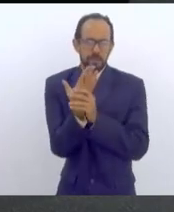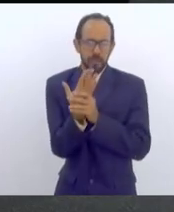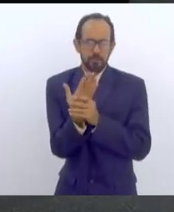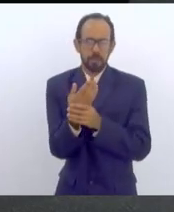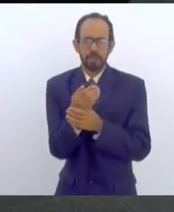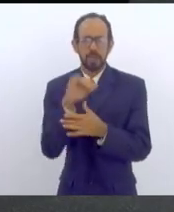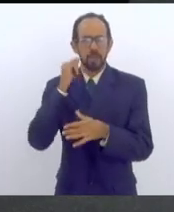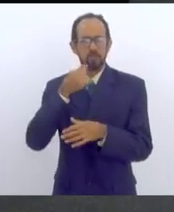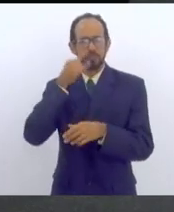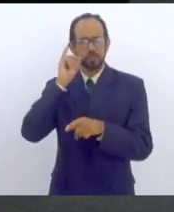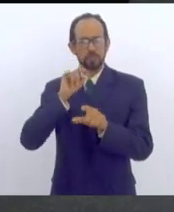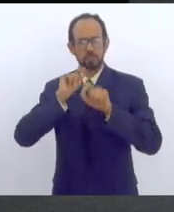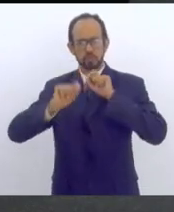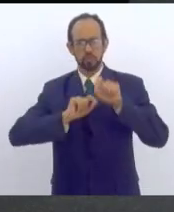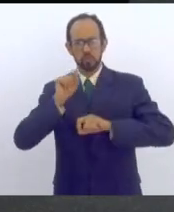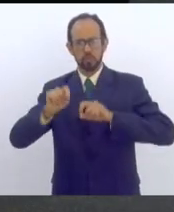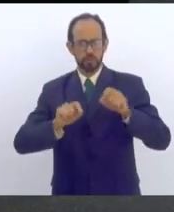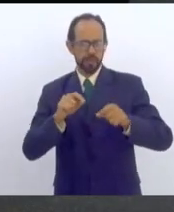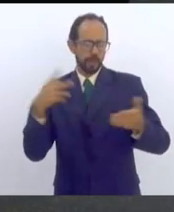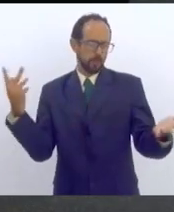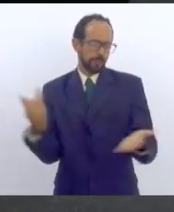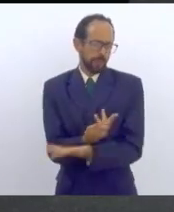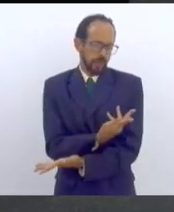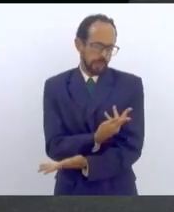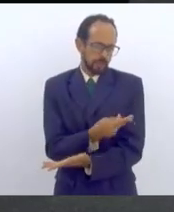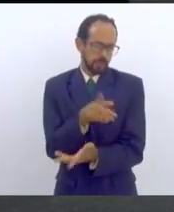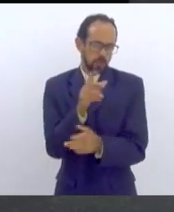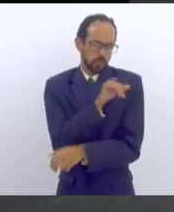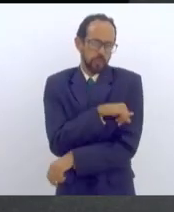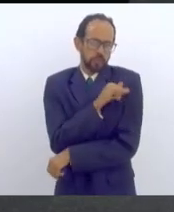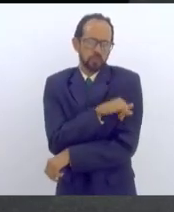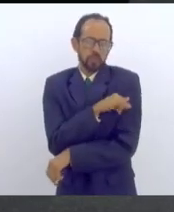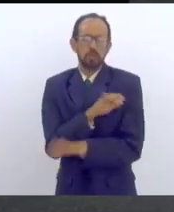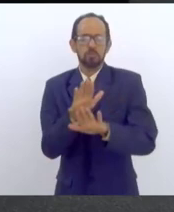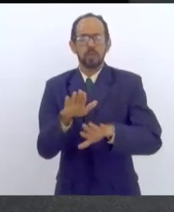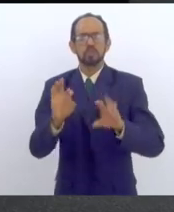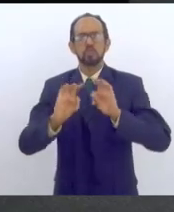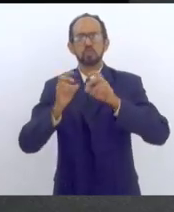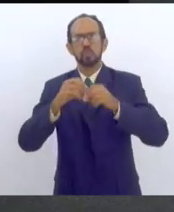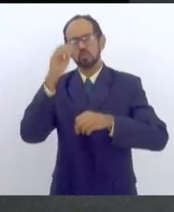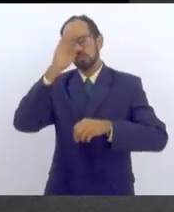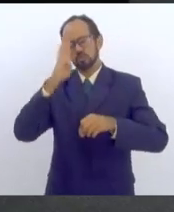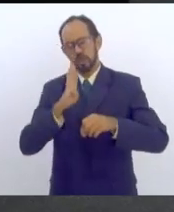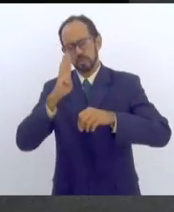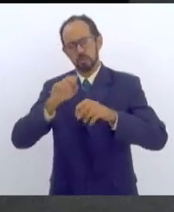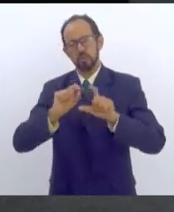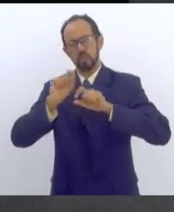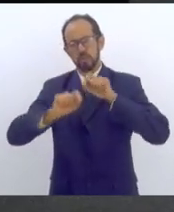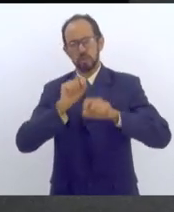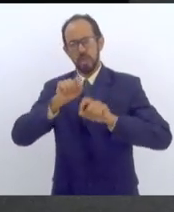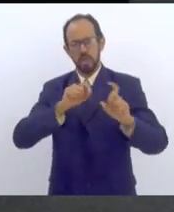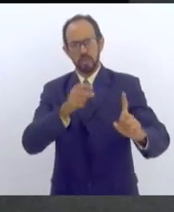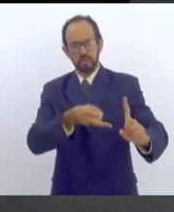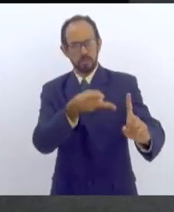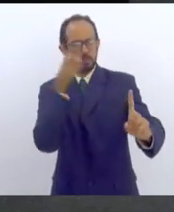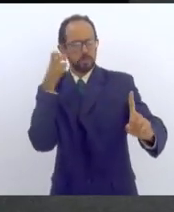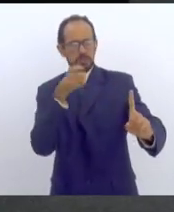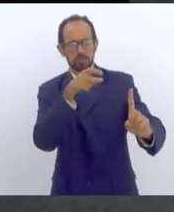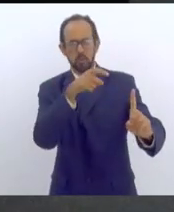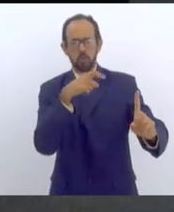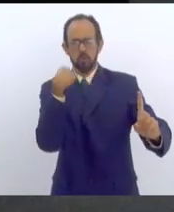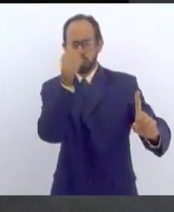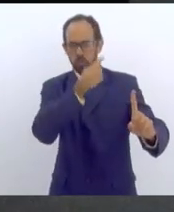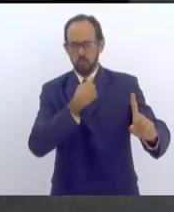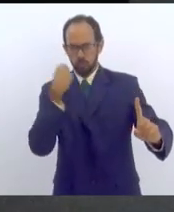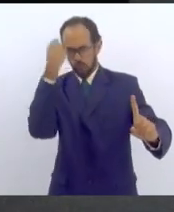hoje, como ocorre não só no Rio de Janeiro, mas no Brasil afora, muitos casos de reconhecimento fotográfico onde